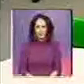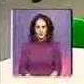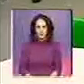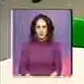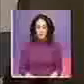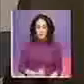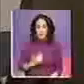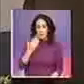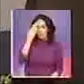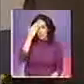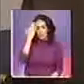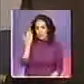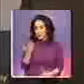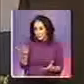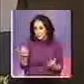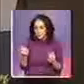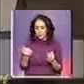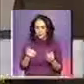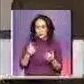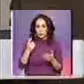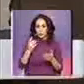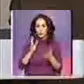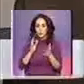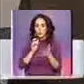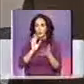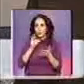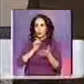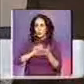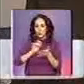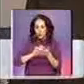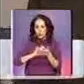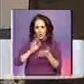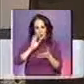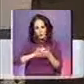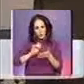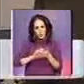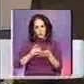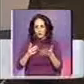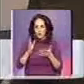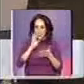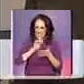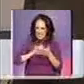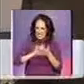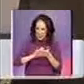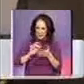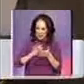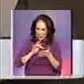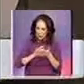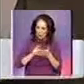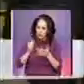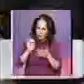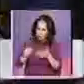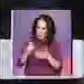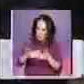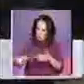Eu acho que, de alguma forma, os livros que escrevemos, convencidos de que são próprios para os miúdos, eles tentam também resolver as